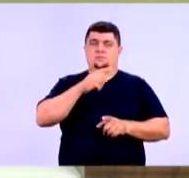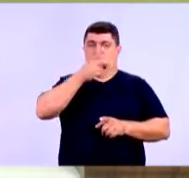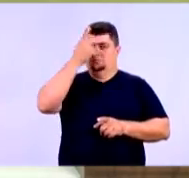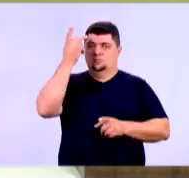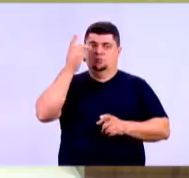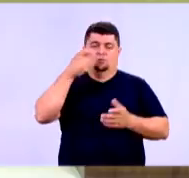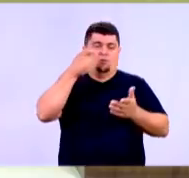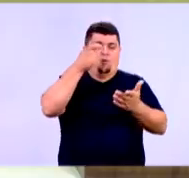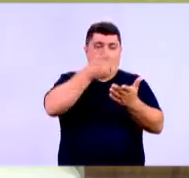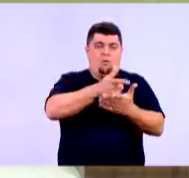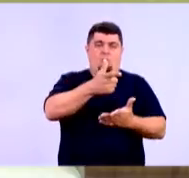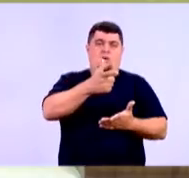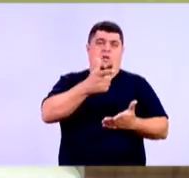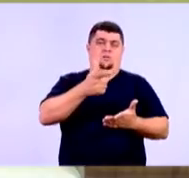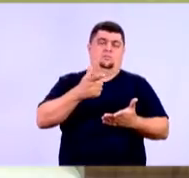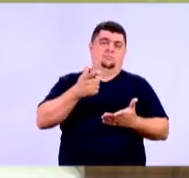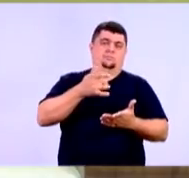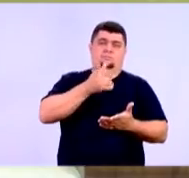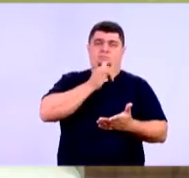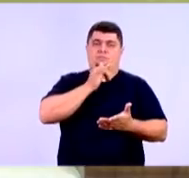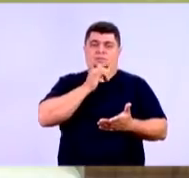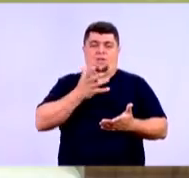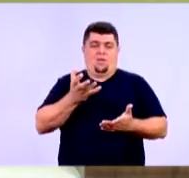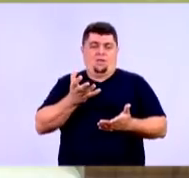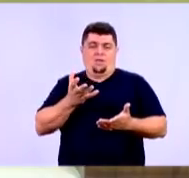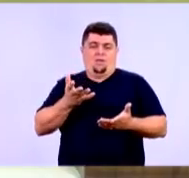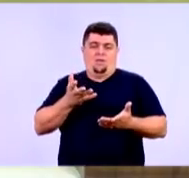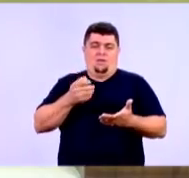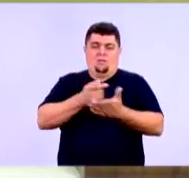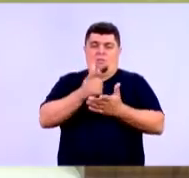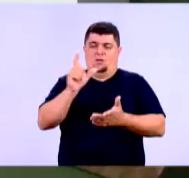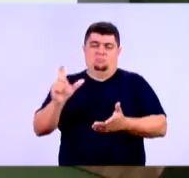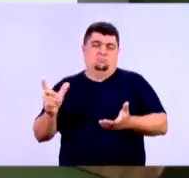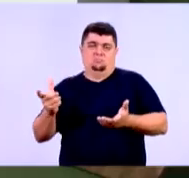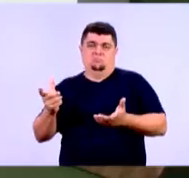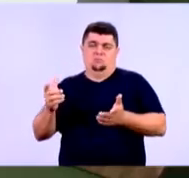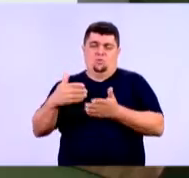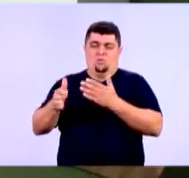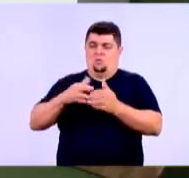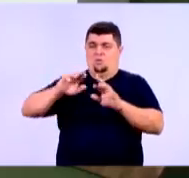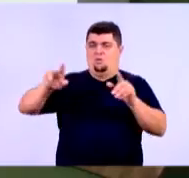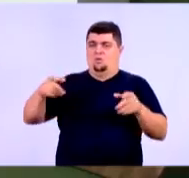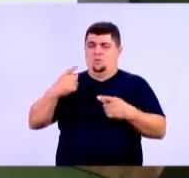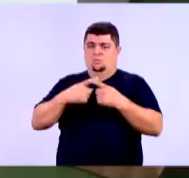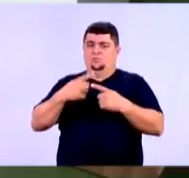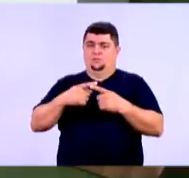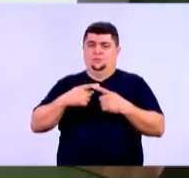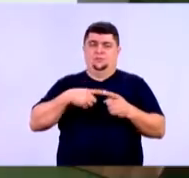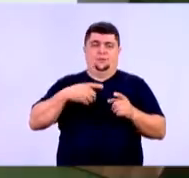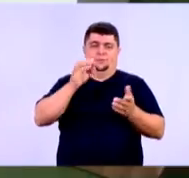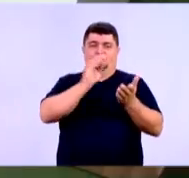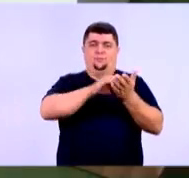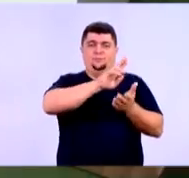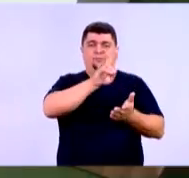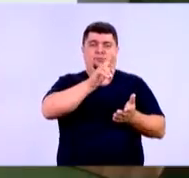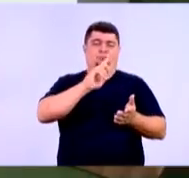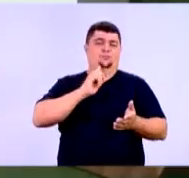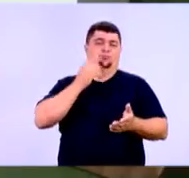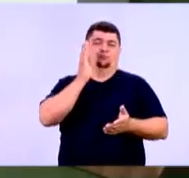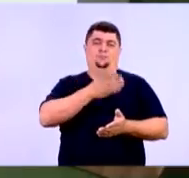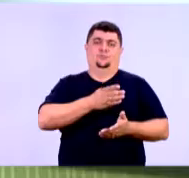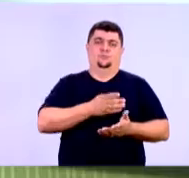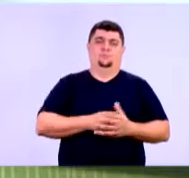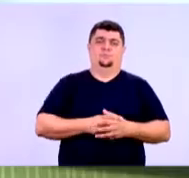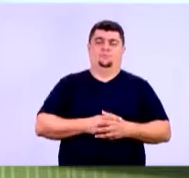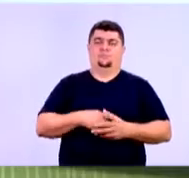realizar suas compras, que você quer comprar às vezes um bem pequeno e não consegue, né? Porque a empresa já, às vezes até indevidamente, colocou o seu nome no Serasa.